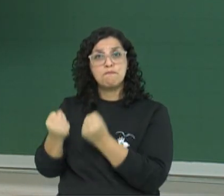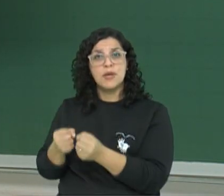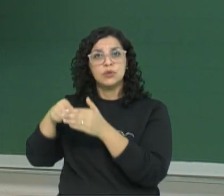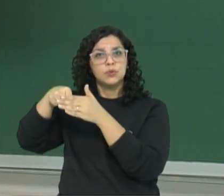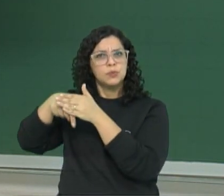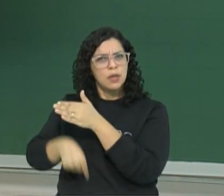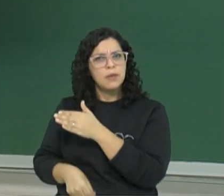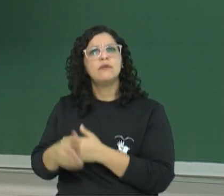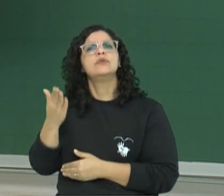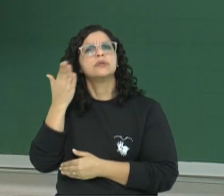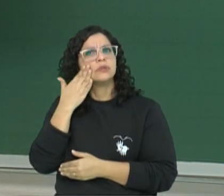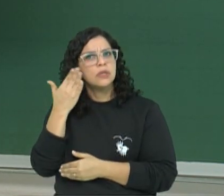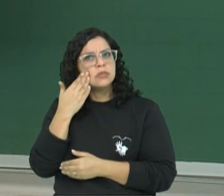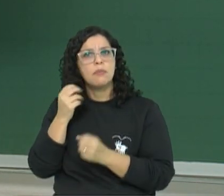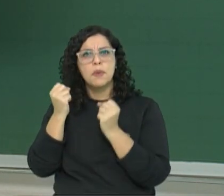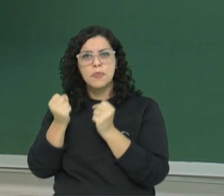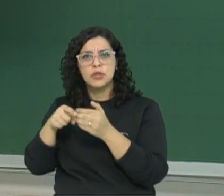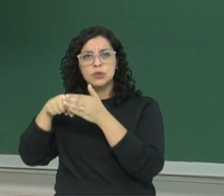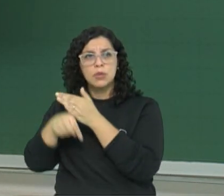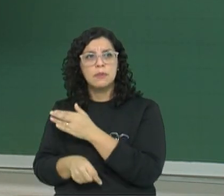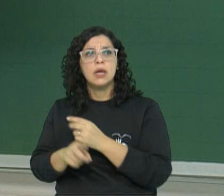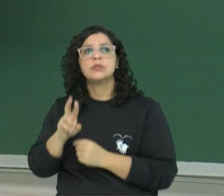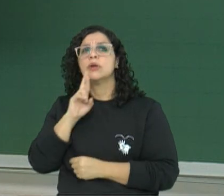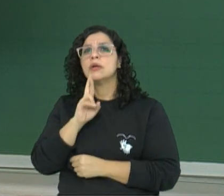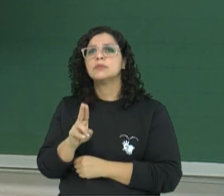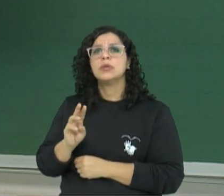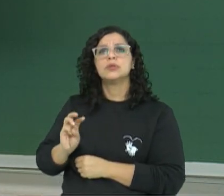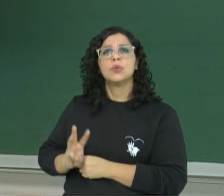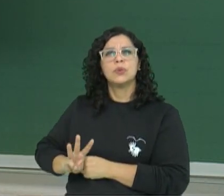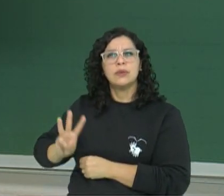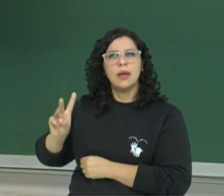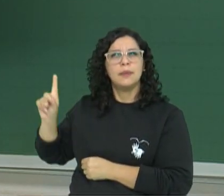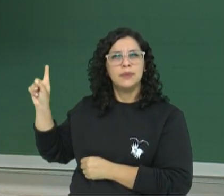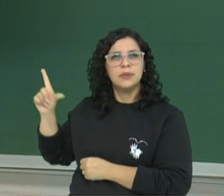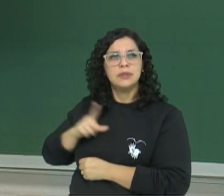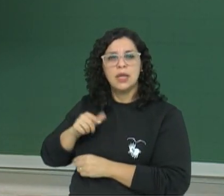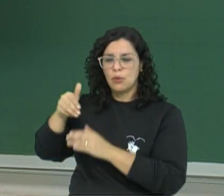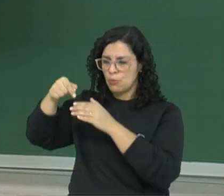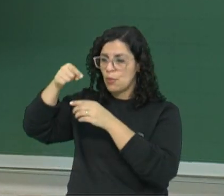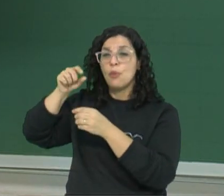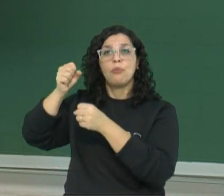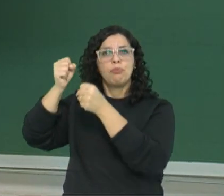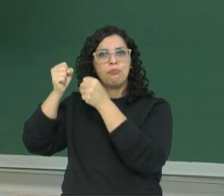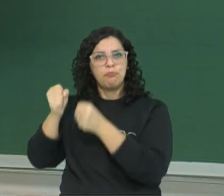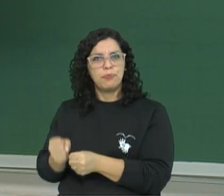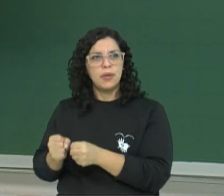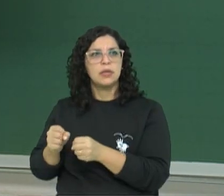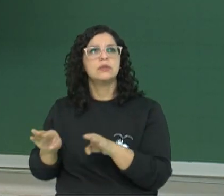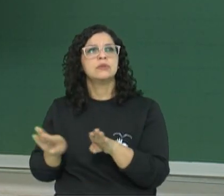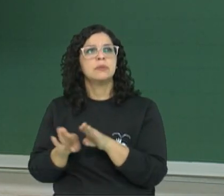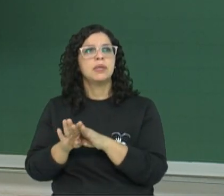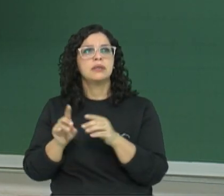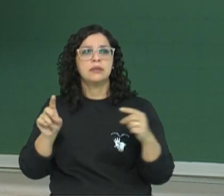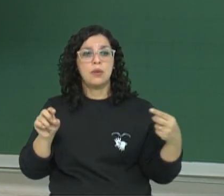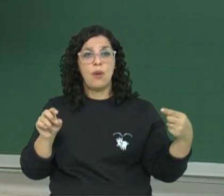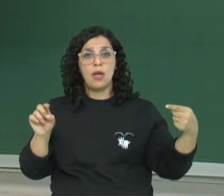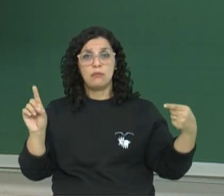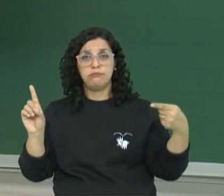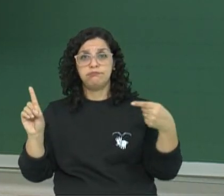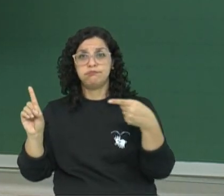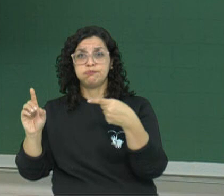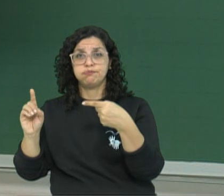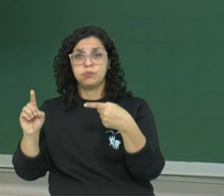gente já aprendeu. Então, veja que resultante que a gente tem. Nós temos um peso vertical para baixo, uma resultante de pressão